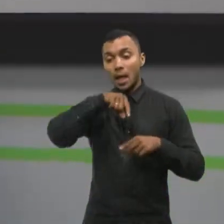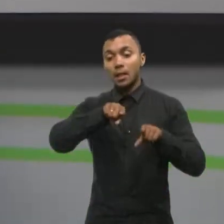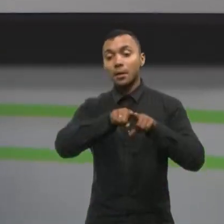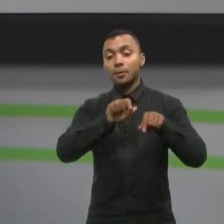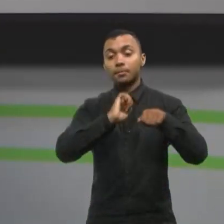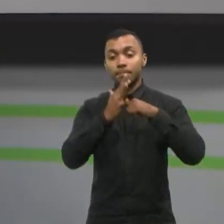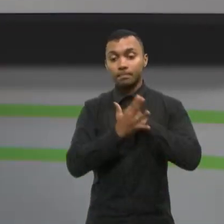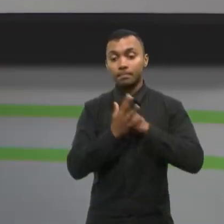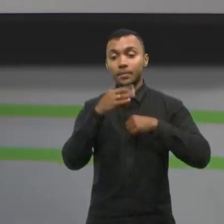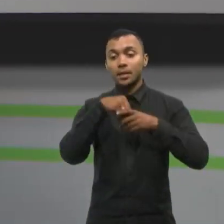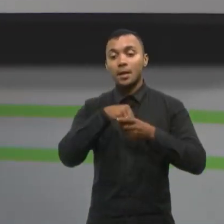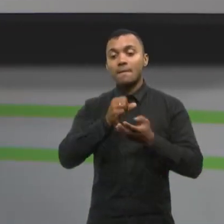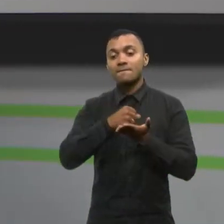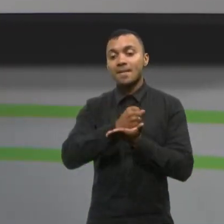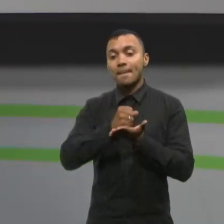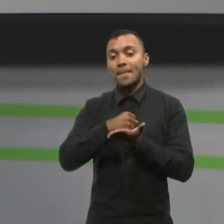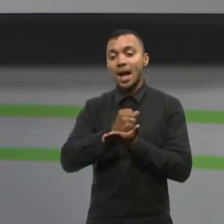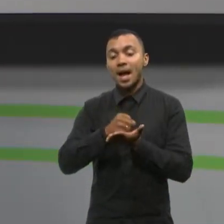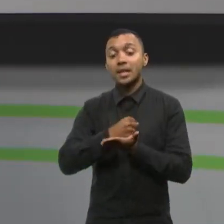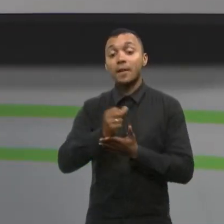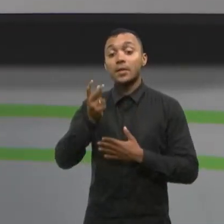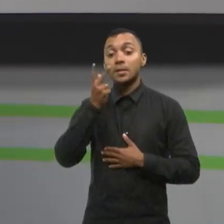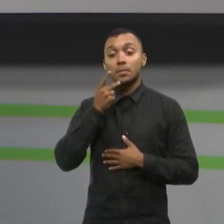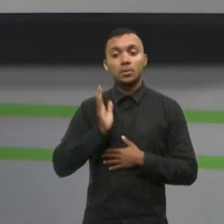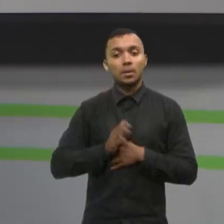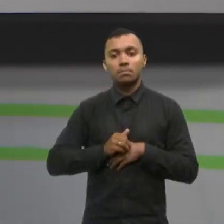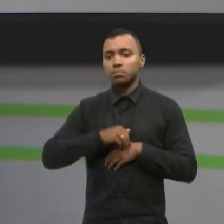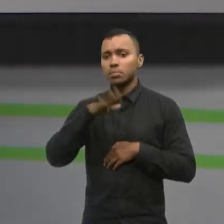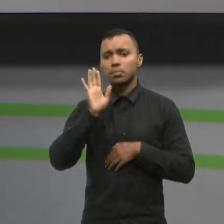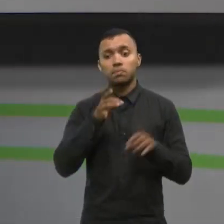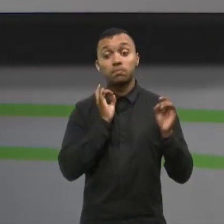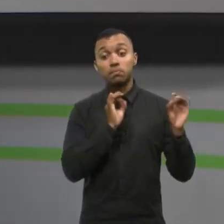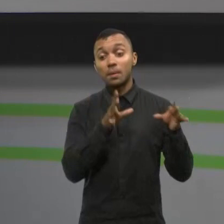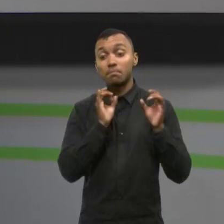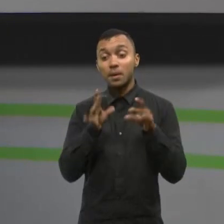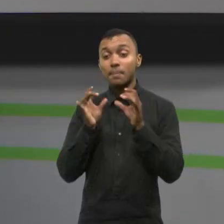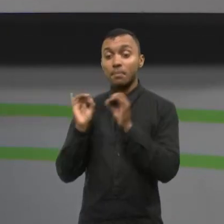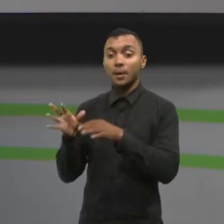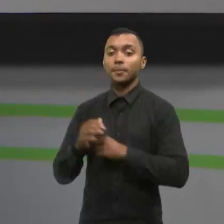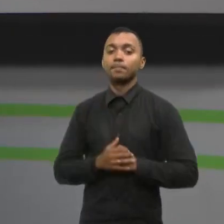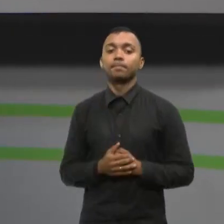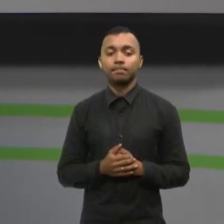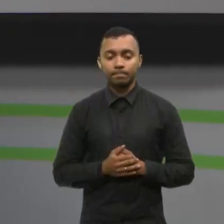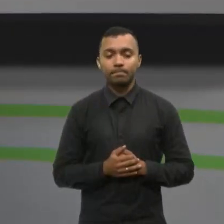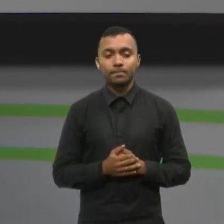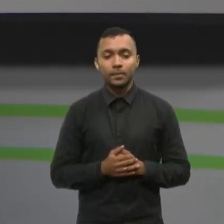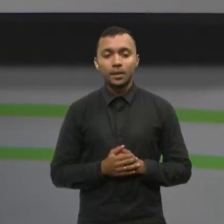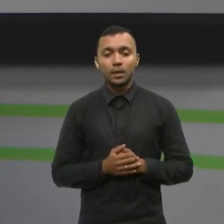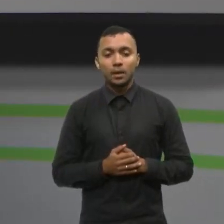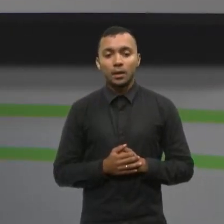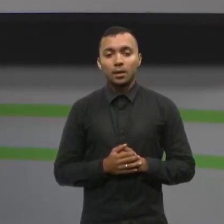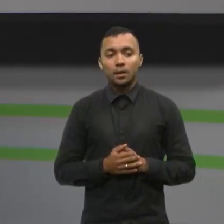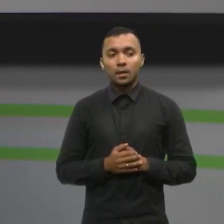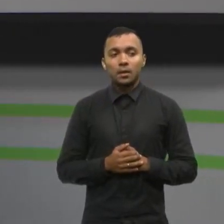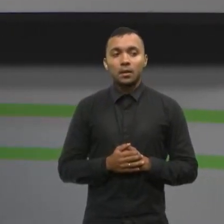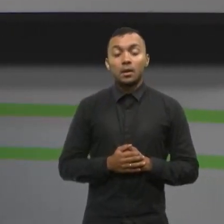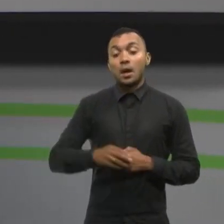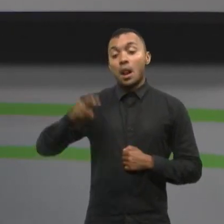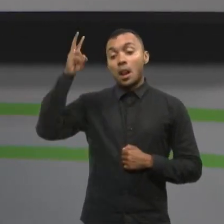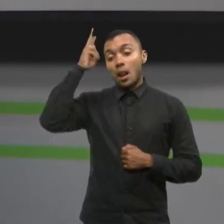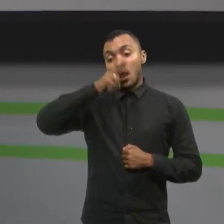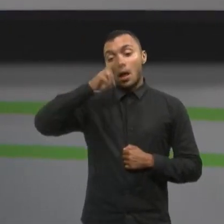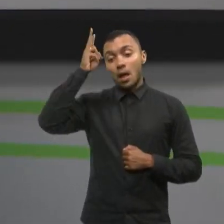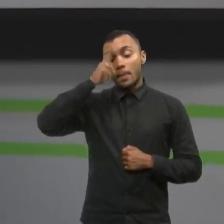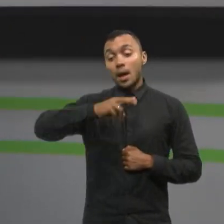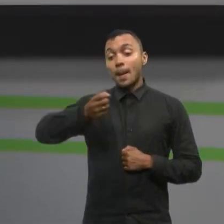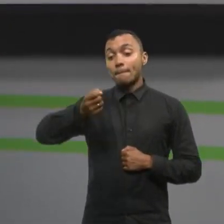nas farmácias de Fortaleza dispararam nas últimas semanas. A gente lembra que, apesar da maioria desses